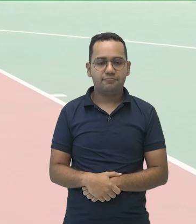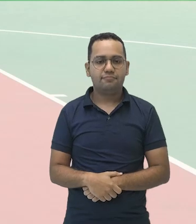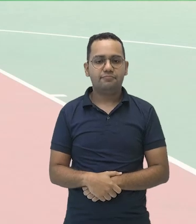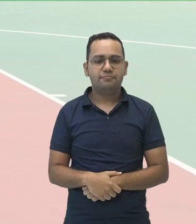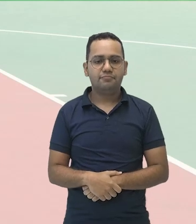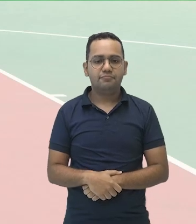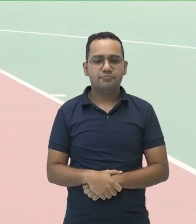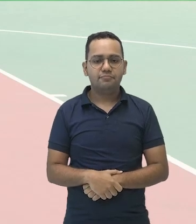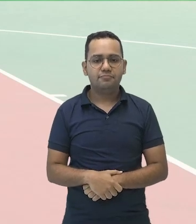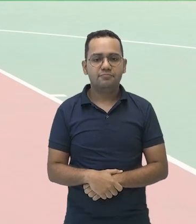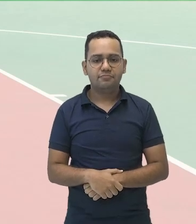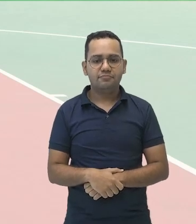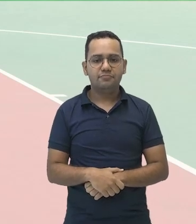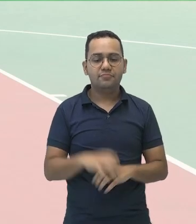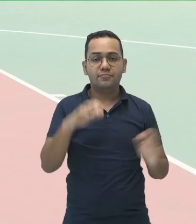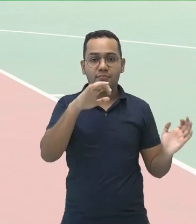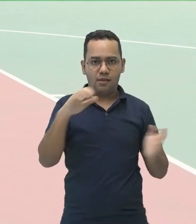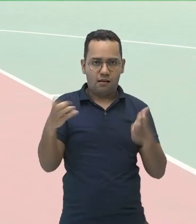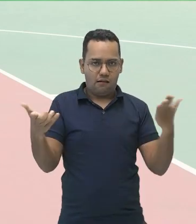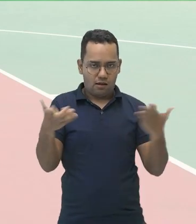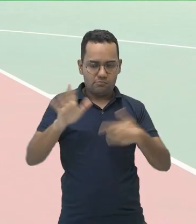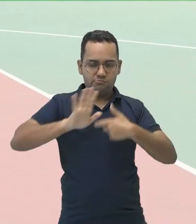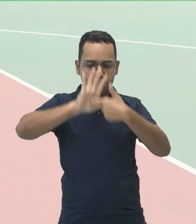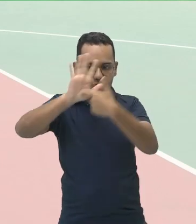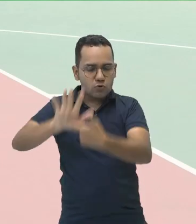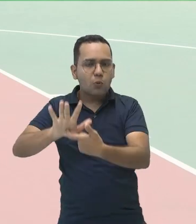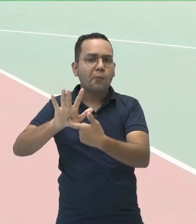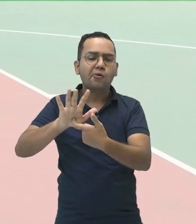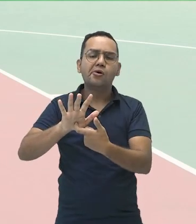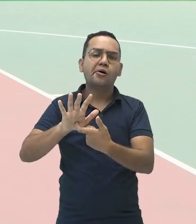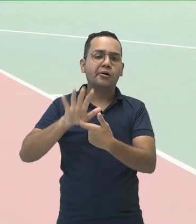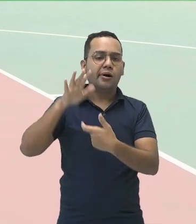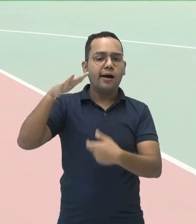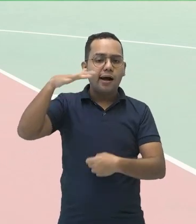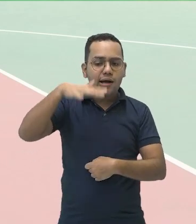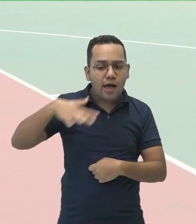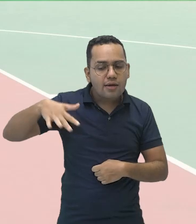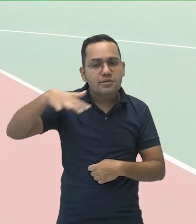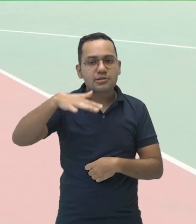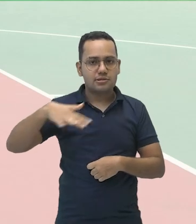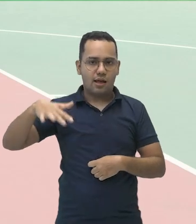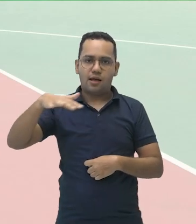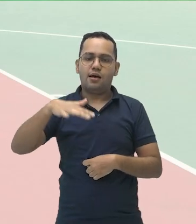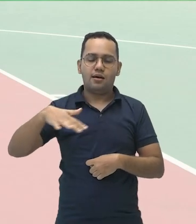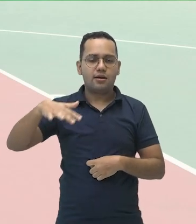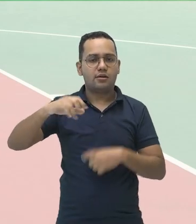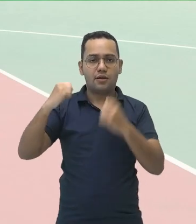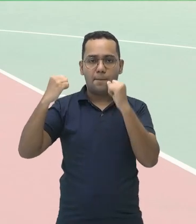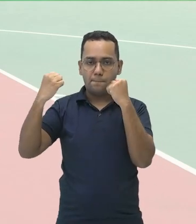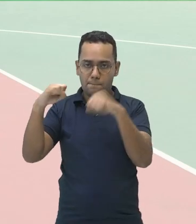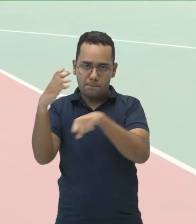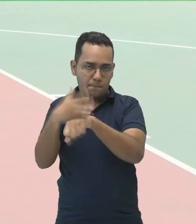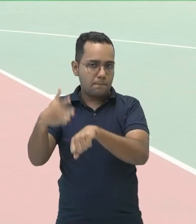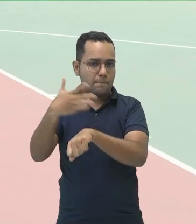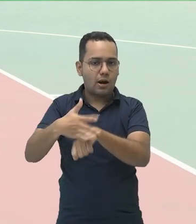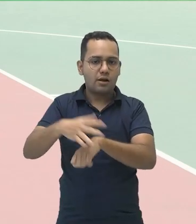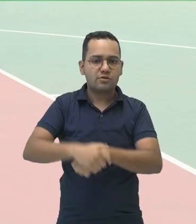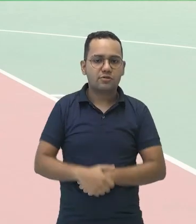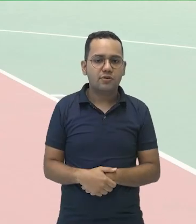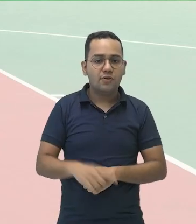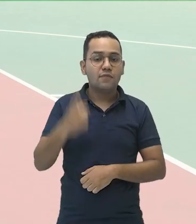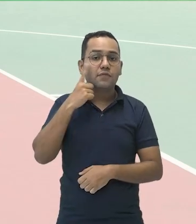no ambiente onde eu estou, né? Onde a gente faz a nossa atividade física. Vamos lá para a